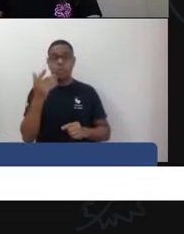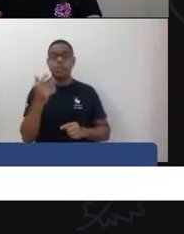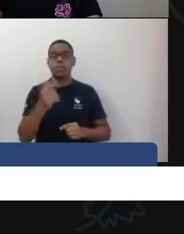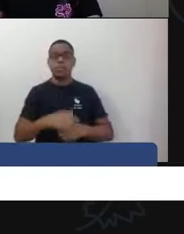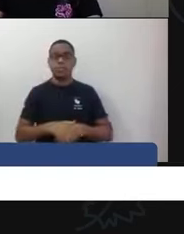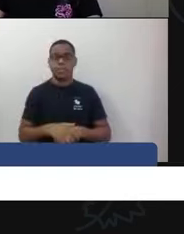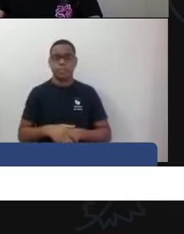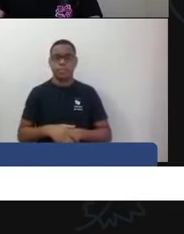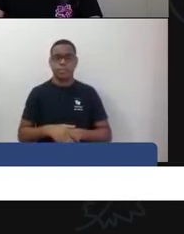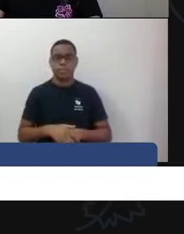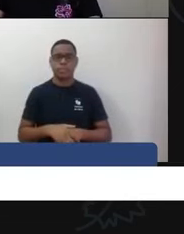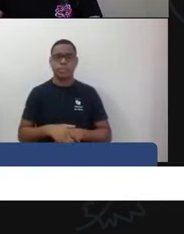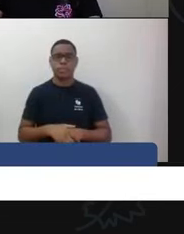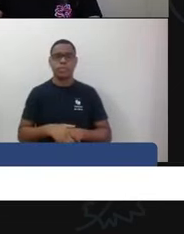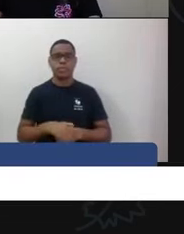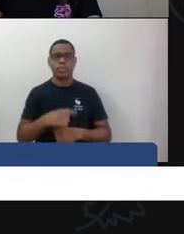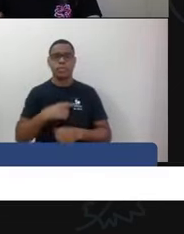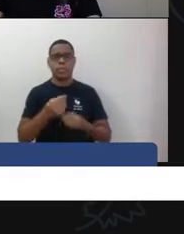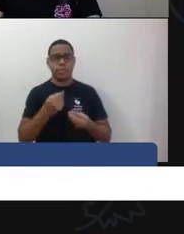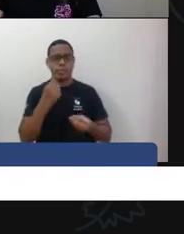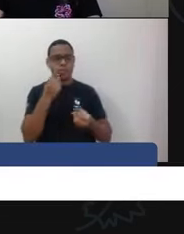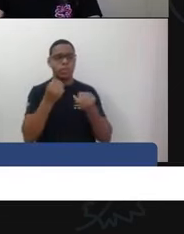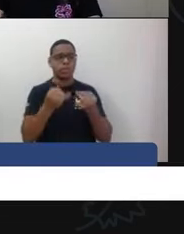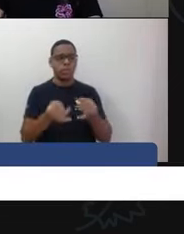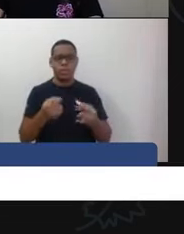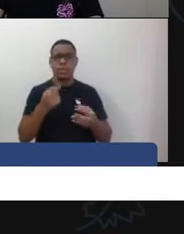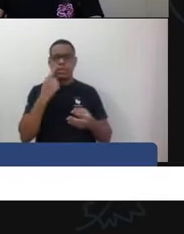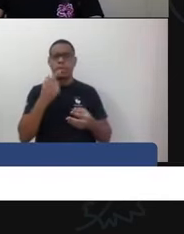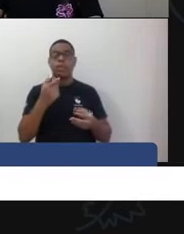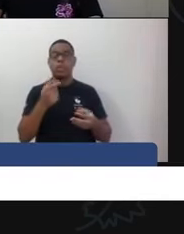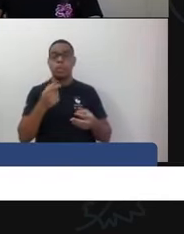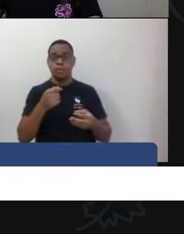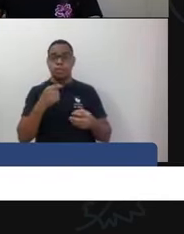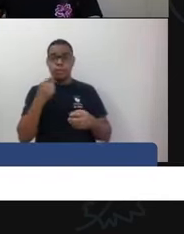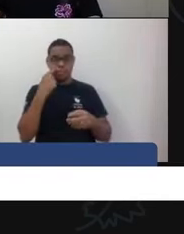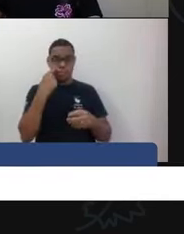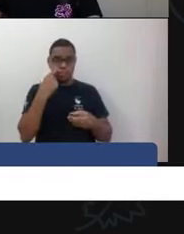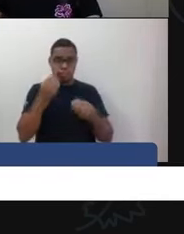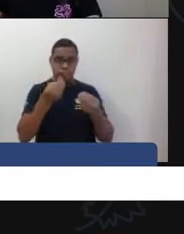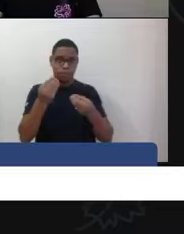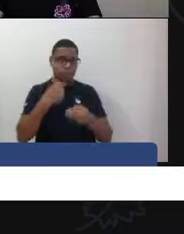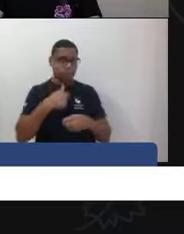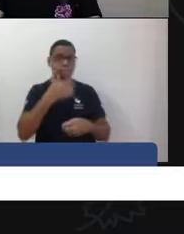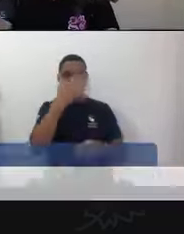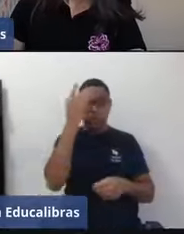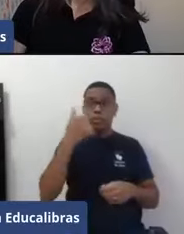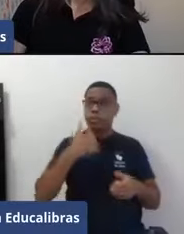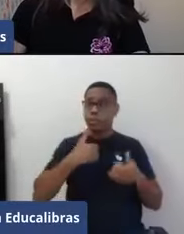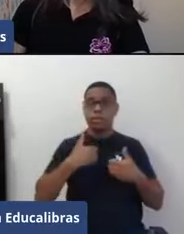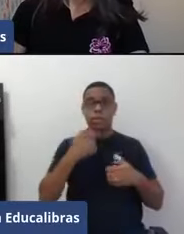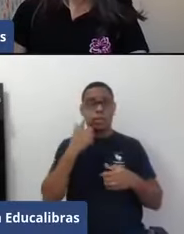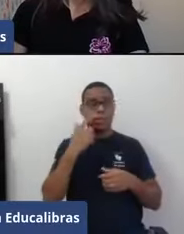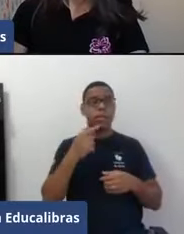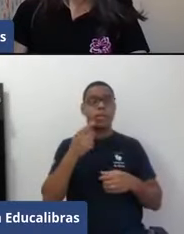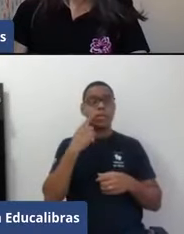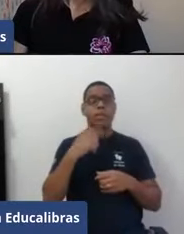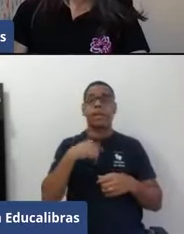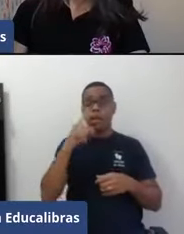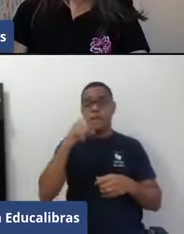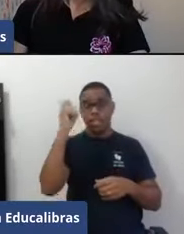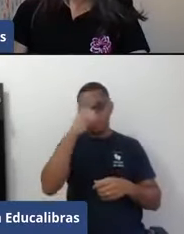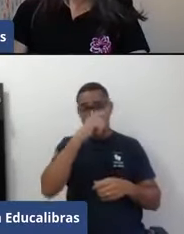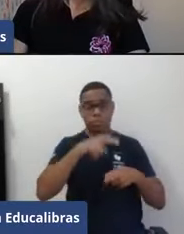pelo temperamento assim, de falar a verdade sempre, procura pelo menos, as pessoas tinham medo de me falar que ela tinha. Então, isso